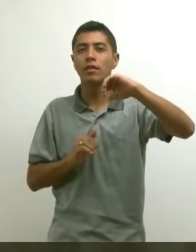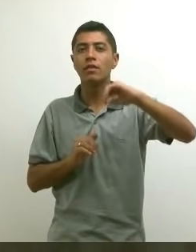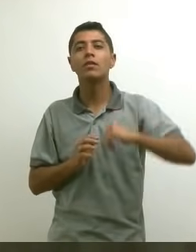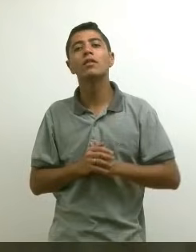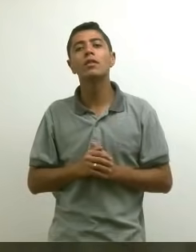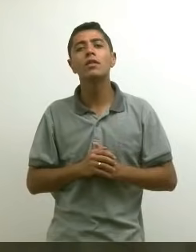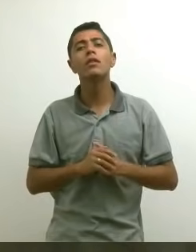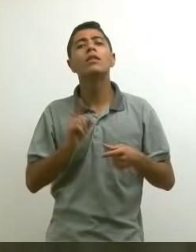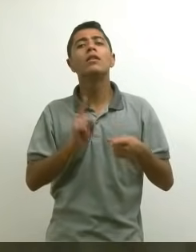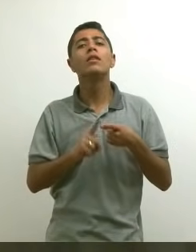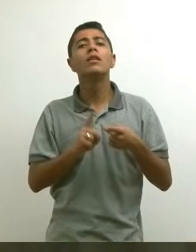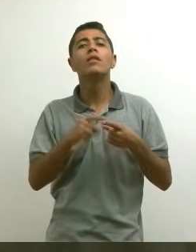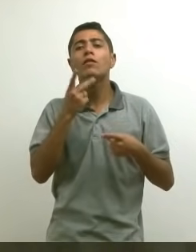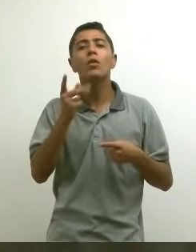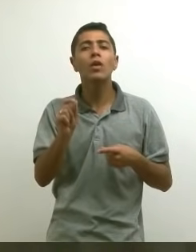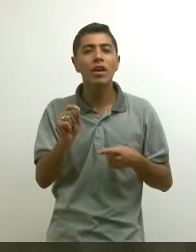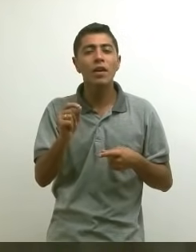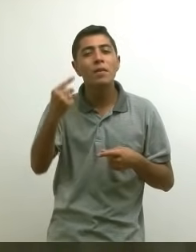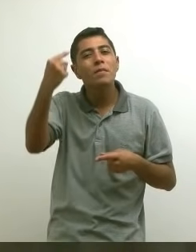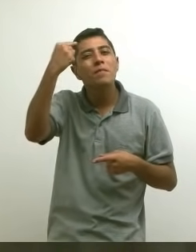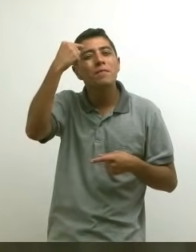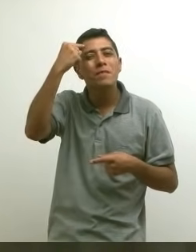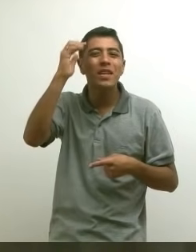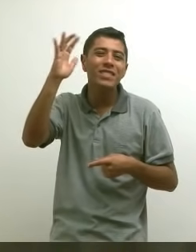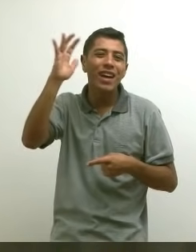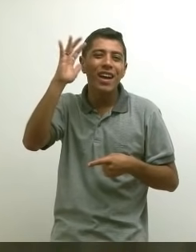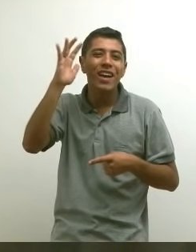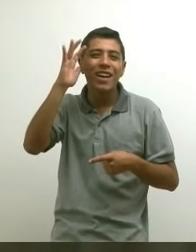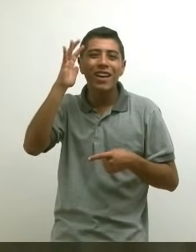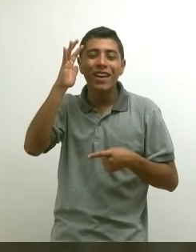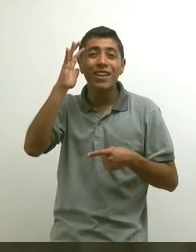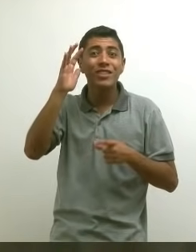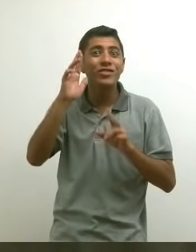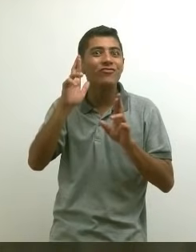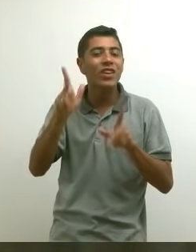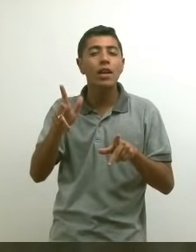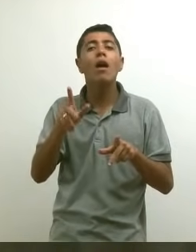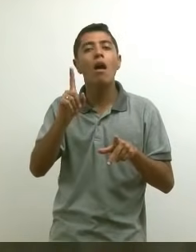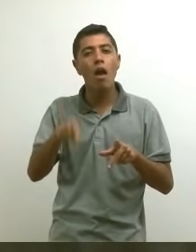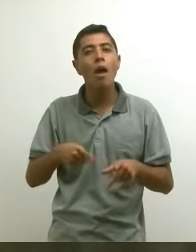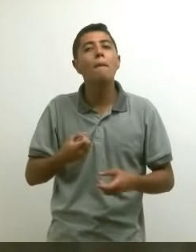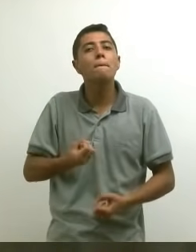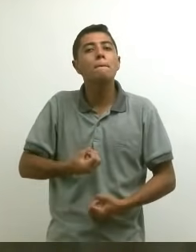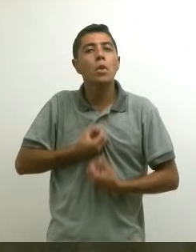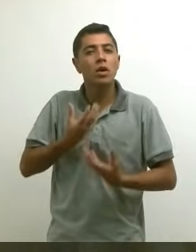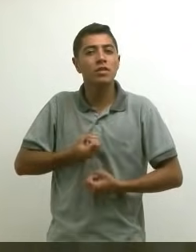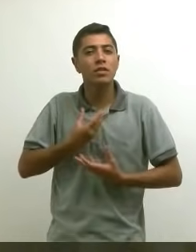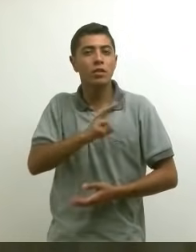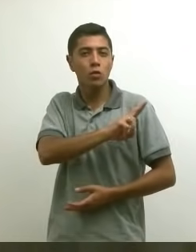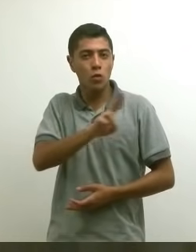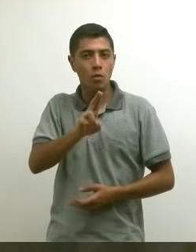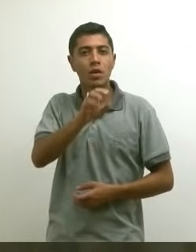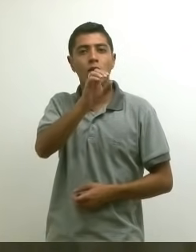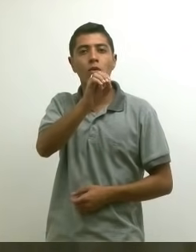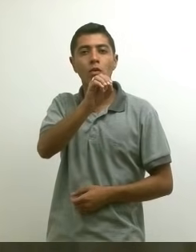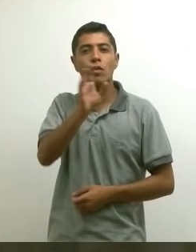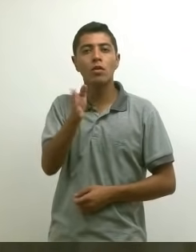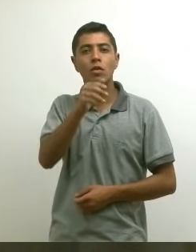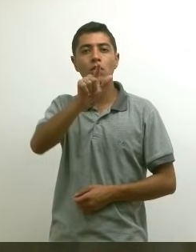rebanhos vocês podem procurar na internet o guardador de rebanhos ele fala sobre a percepção